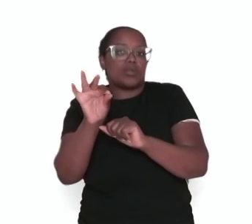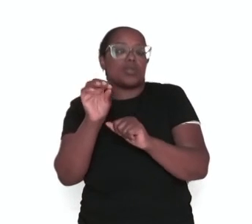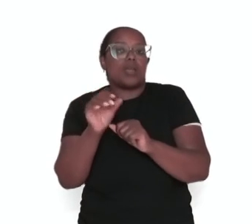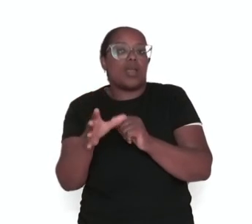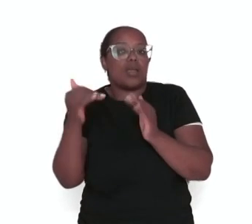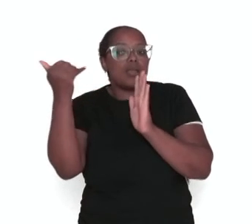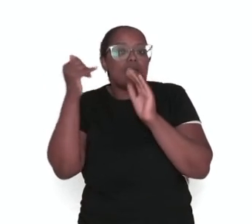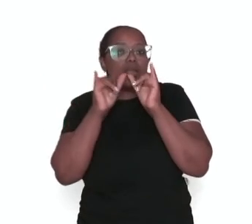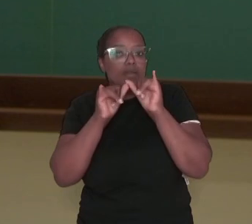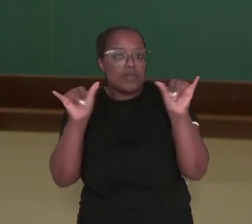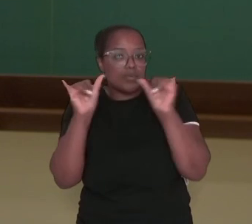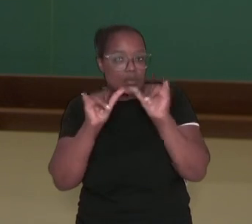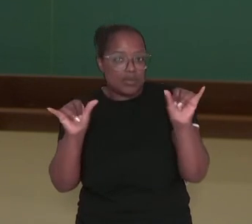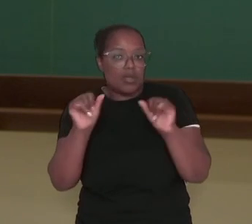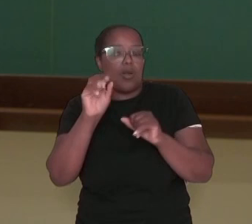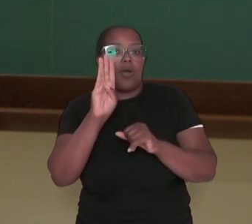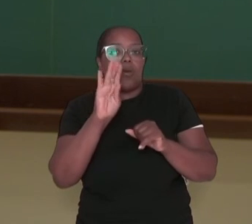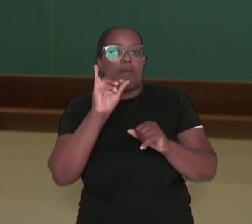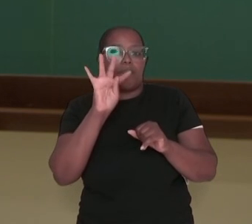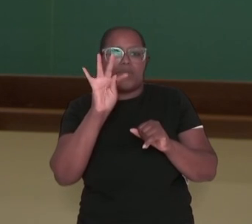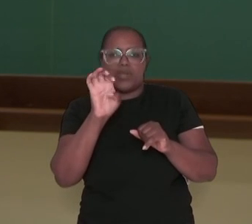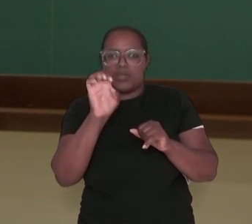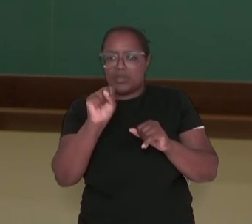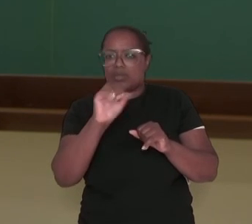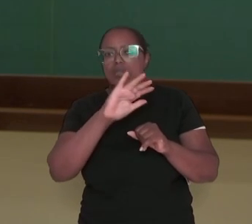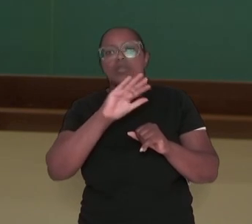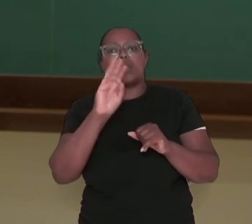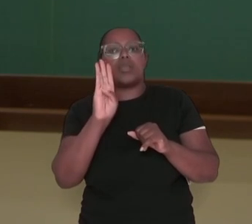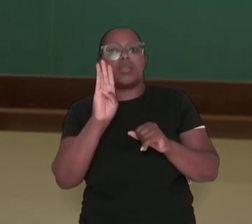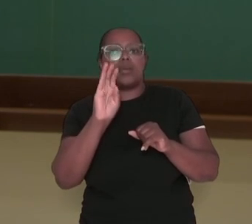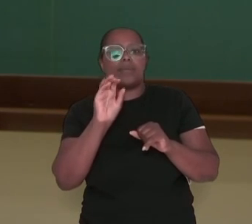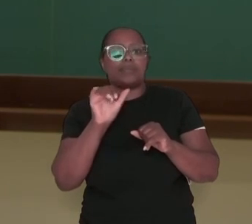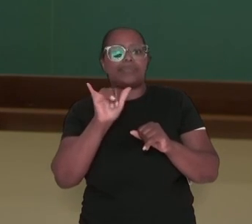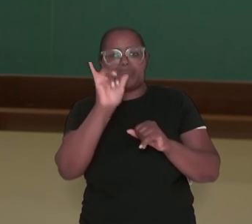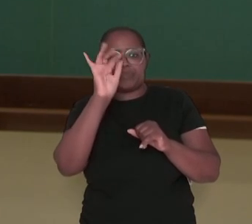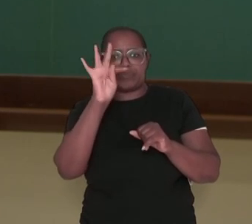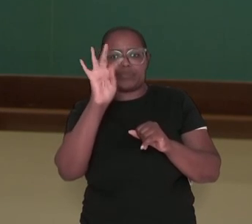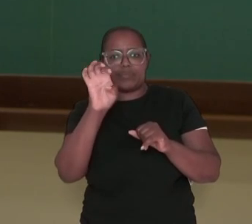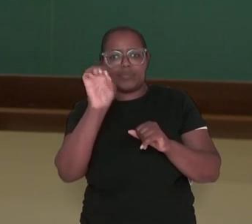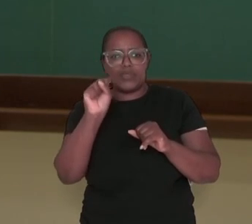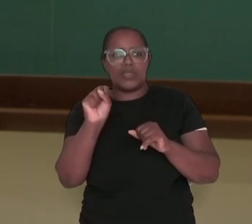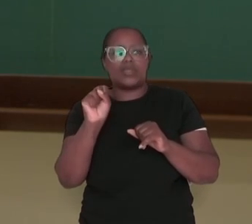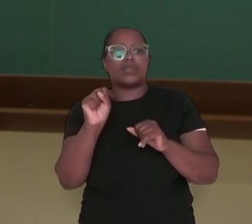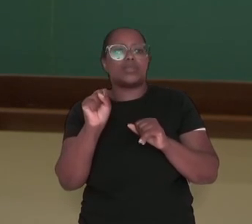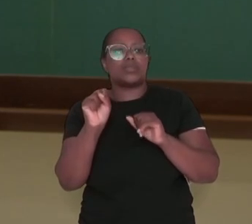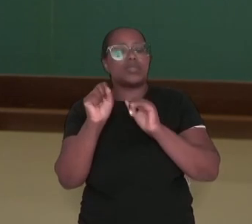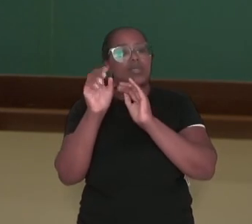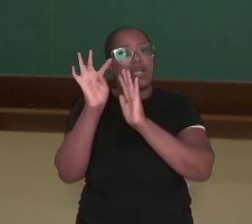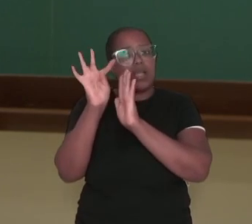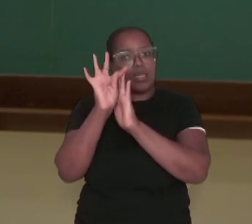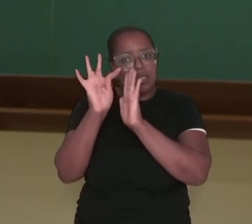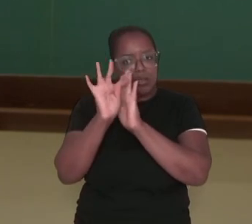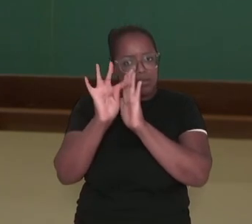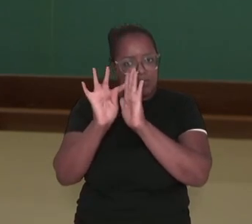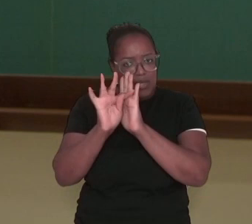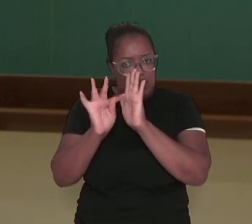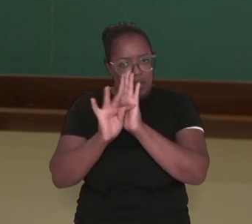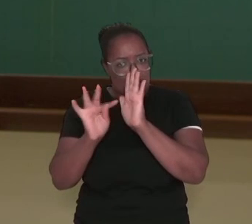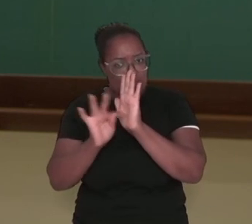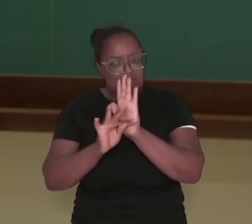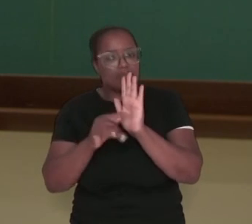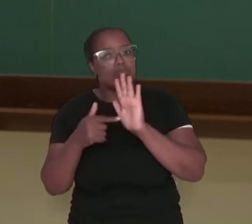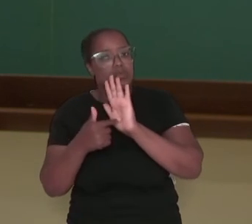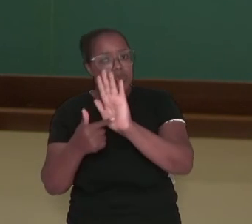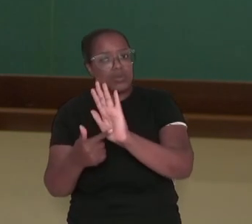e o byte. Byte equivale a 8 bits, ok? E aqui ainda trouxe para